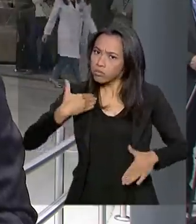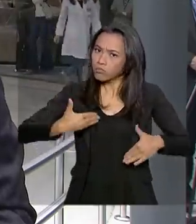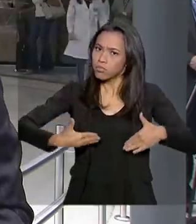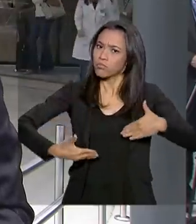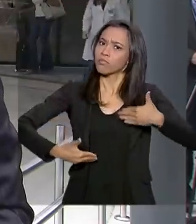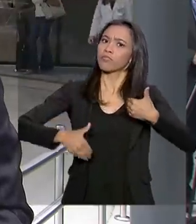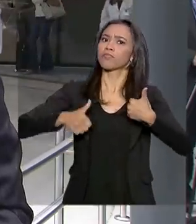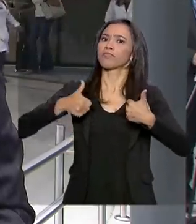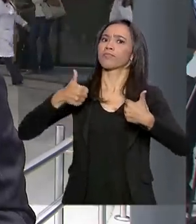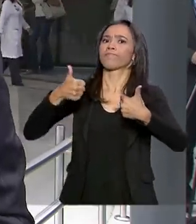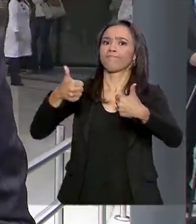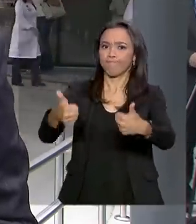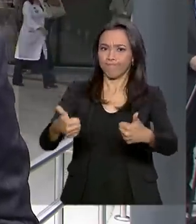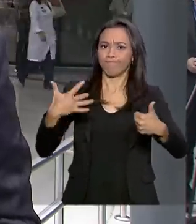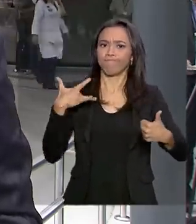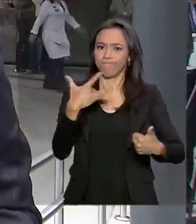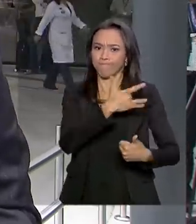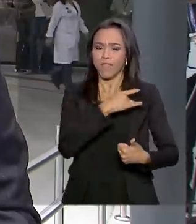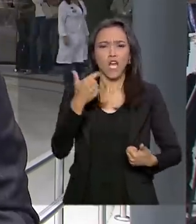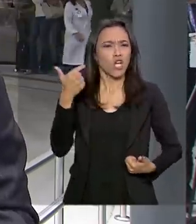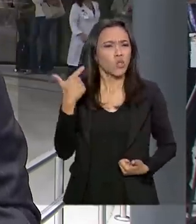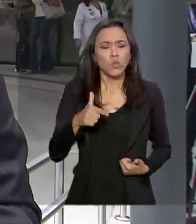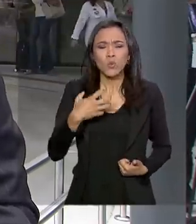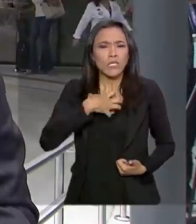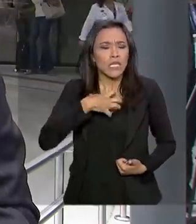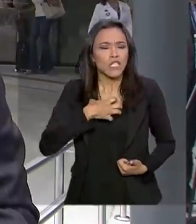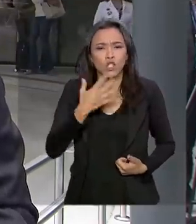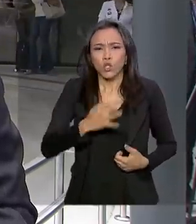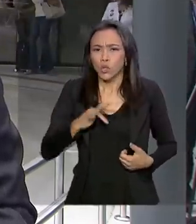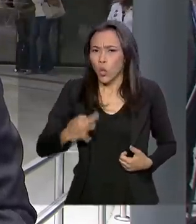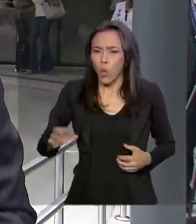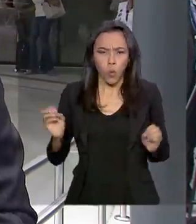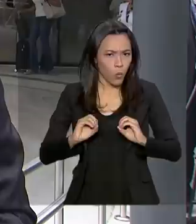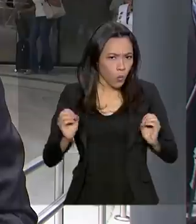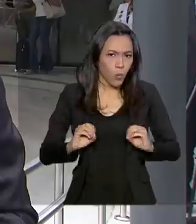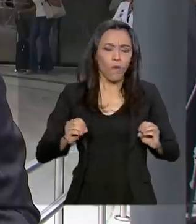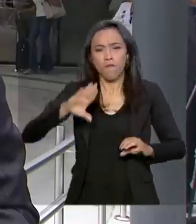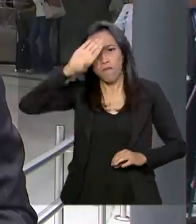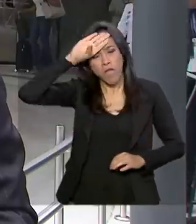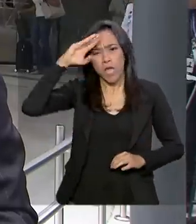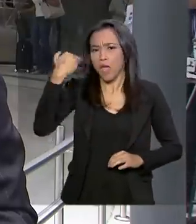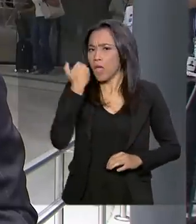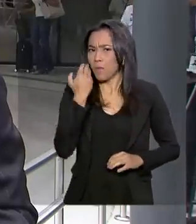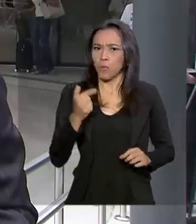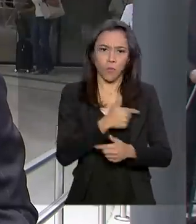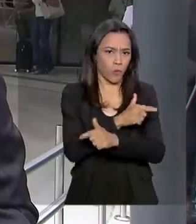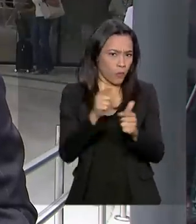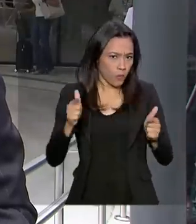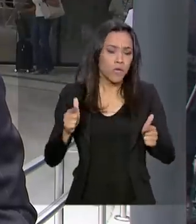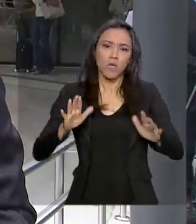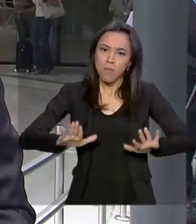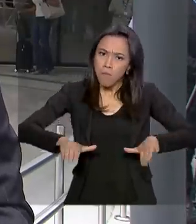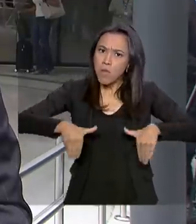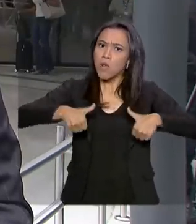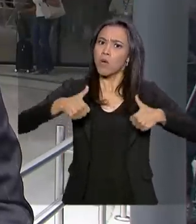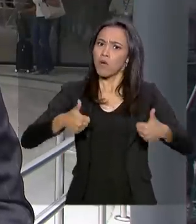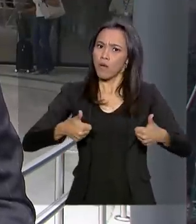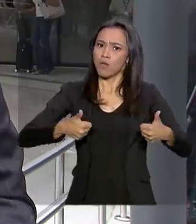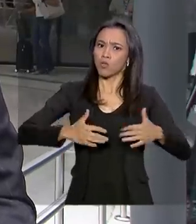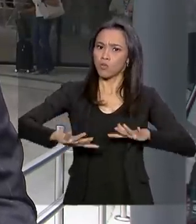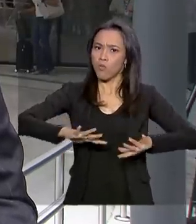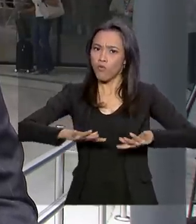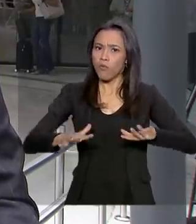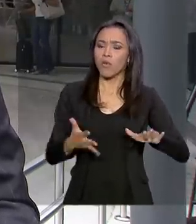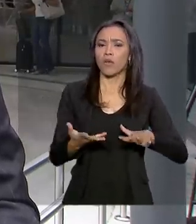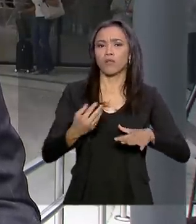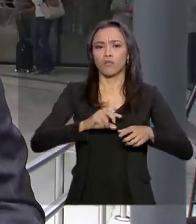clínica. Ele segue sem dor, sem febre e com melhora progressiva nos movimentos intestinais.